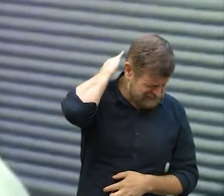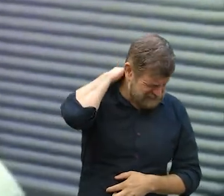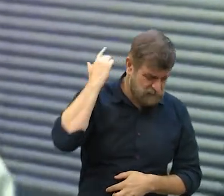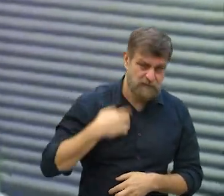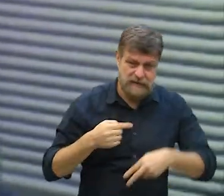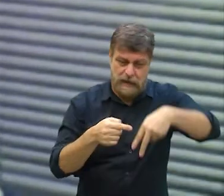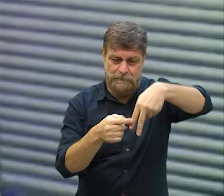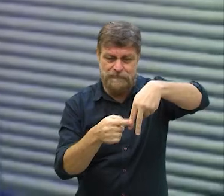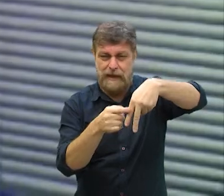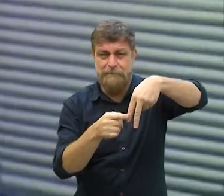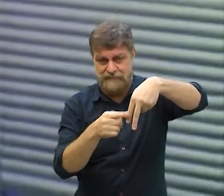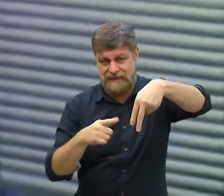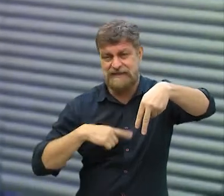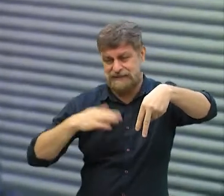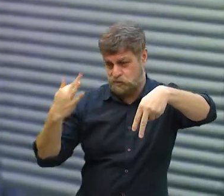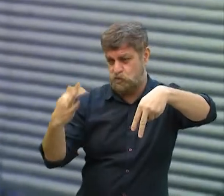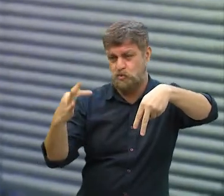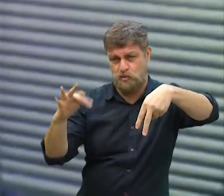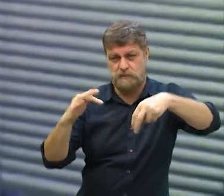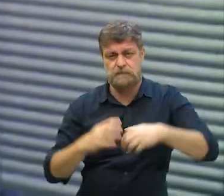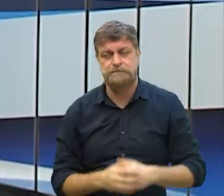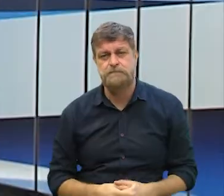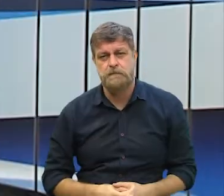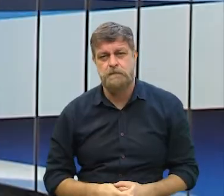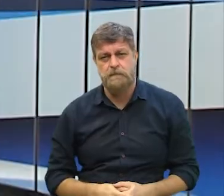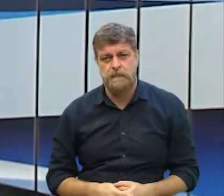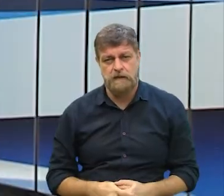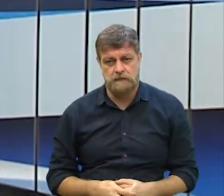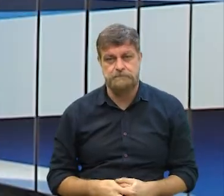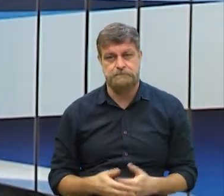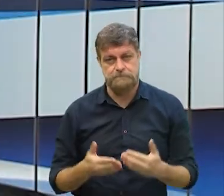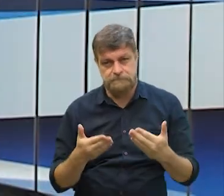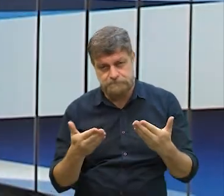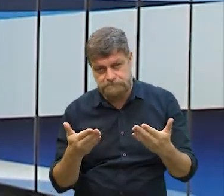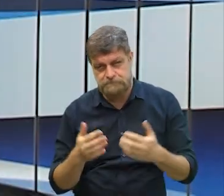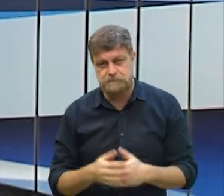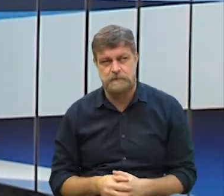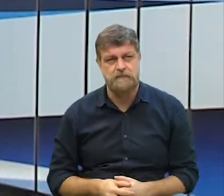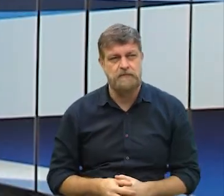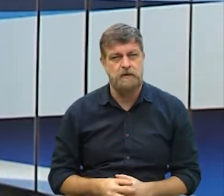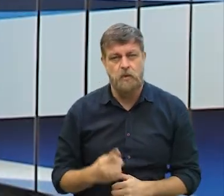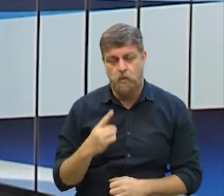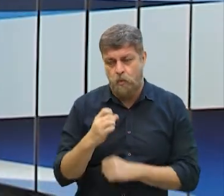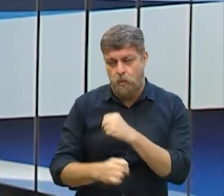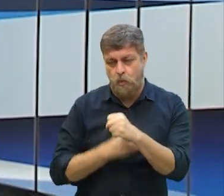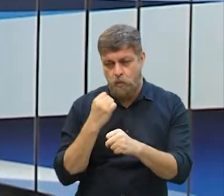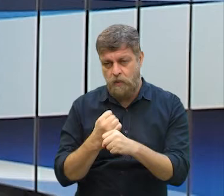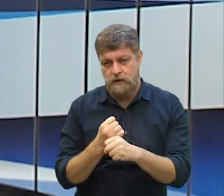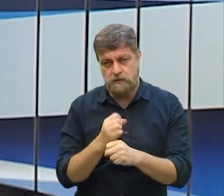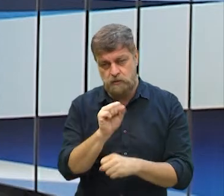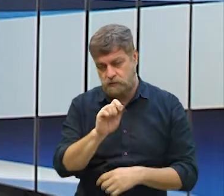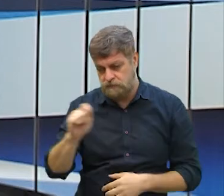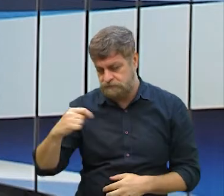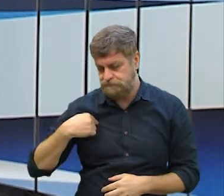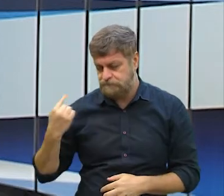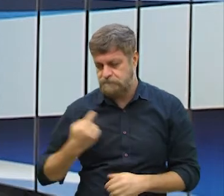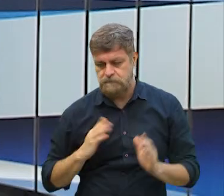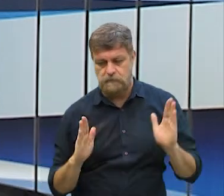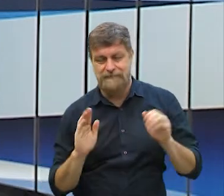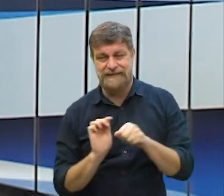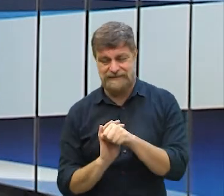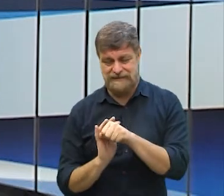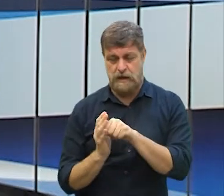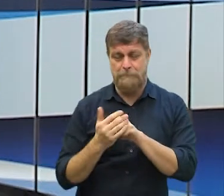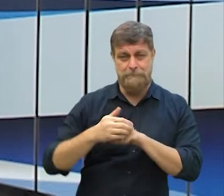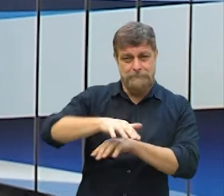dor na perna, dor onde a doença estiver acometendo. Paulo Haddad, Marcelo da Farmácia. 1 ano e 8 meses que nós